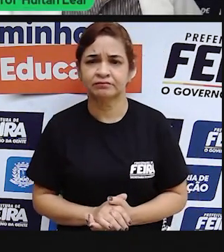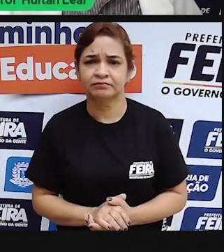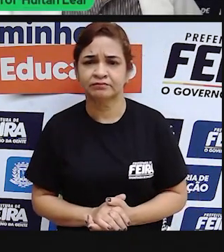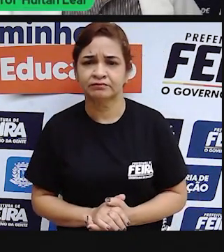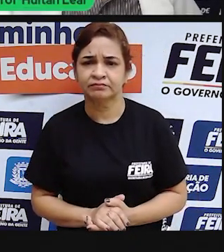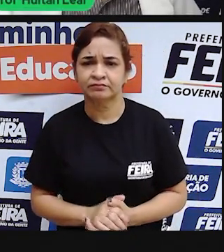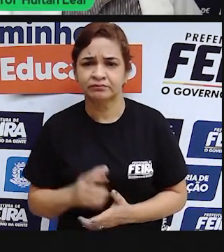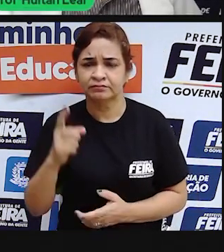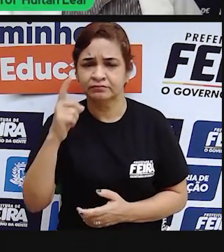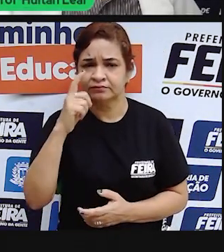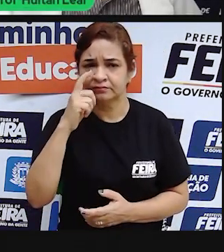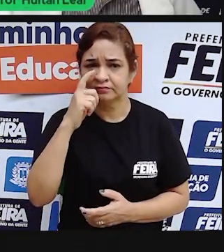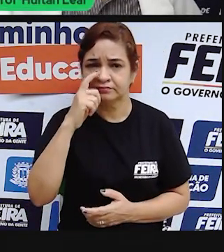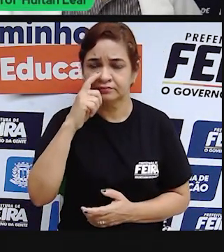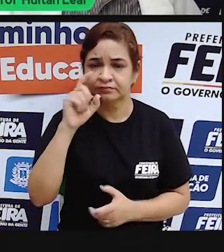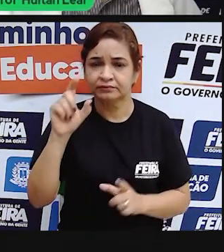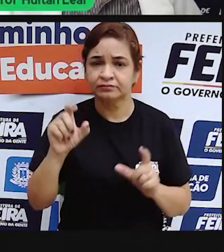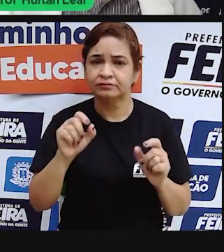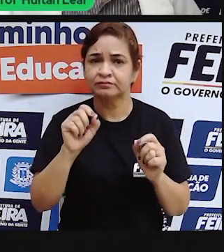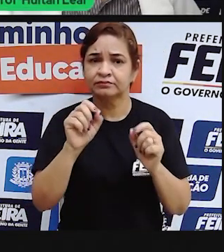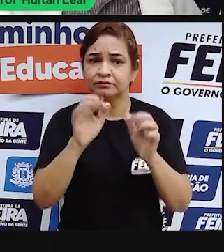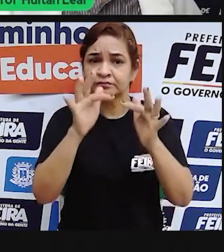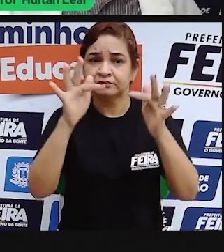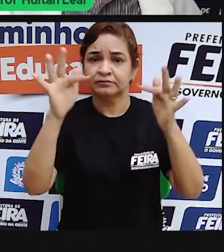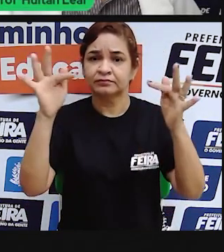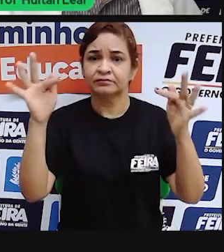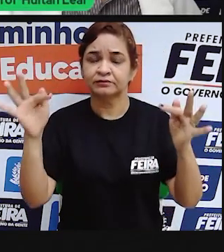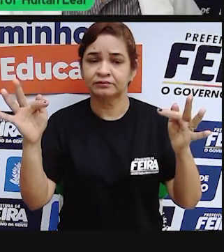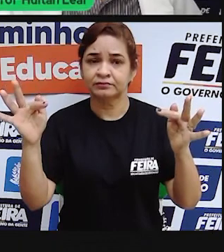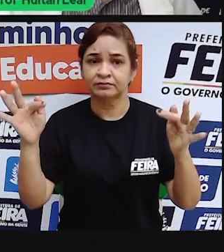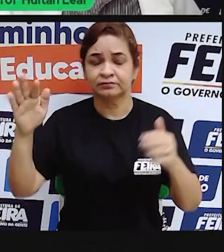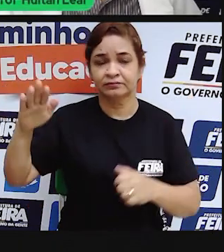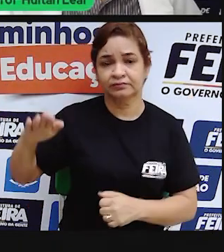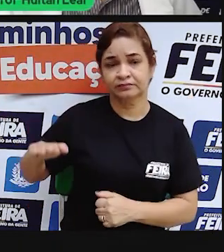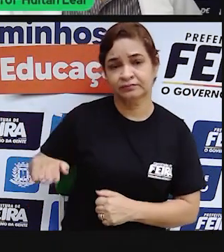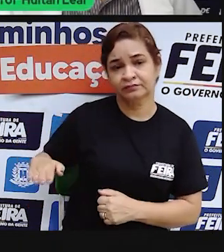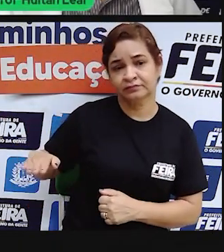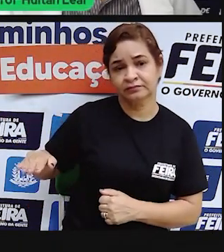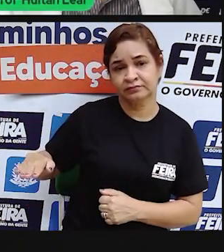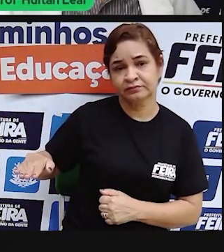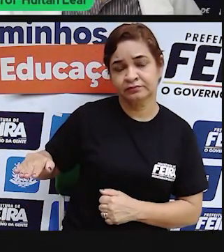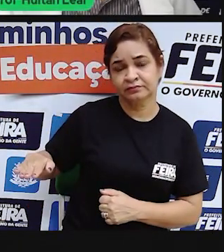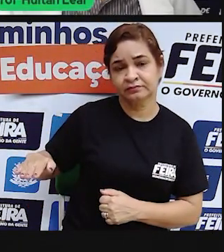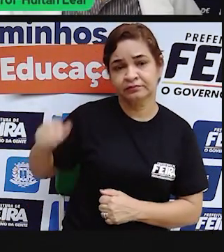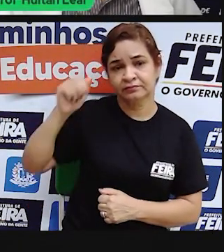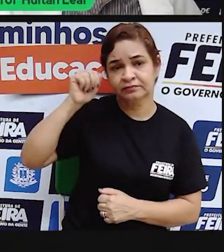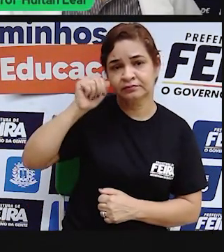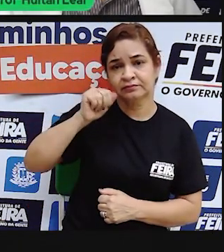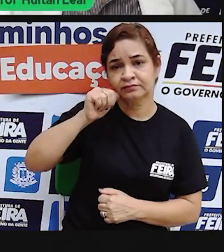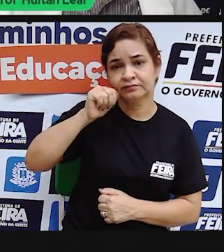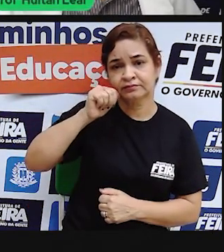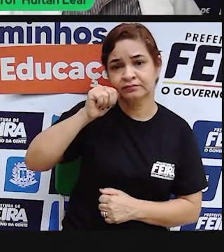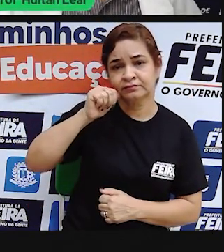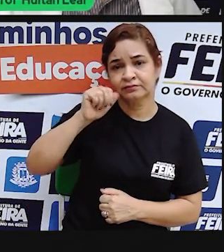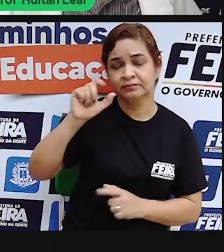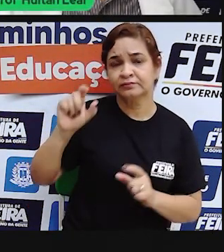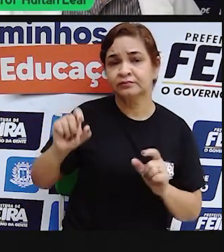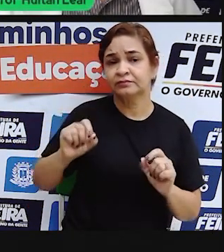atenção está toda voltada nessa frase para a menina. Quem fez a ação sobre a